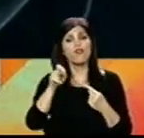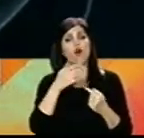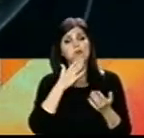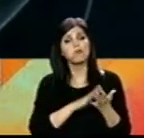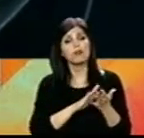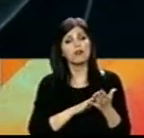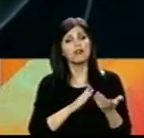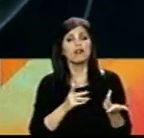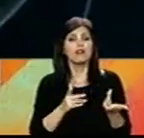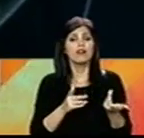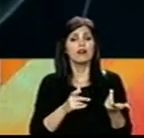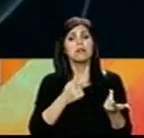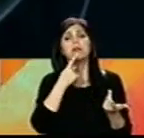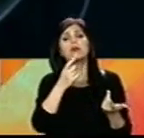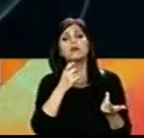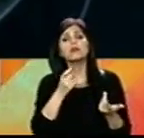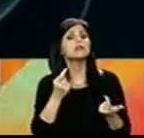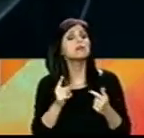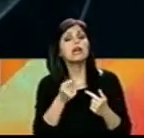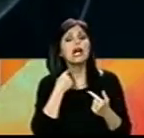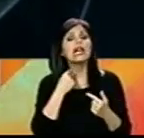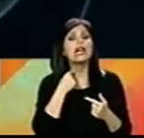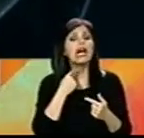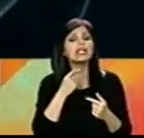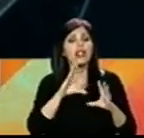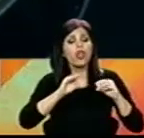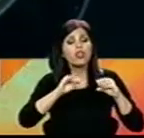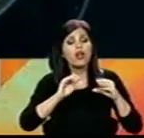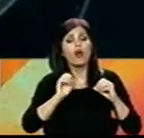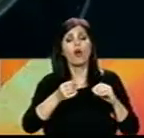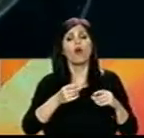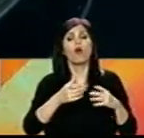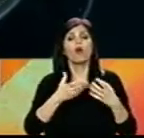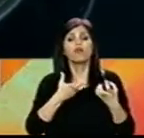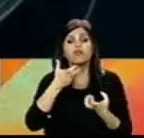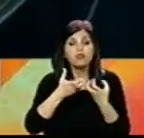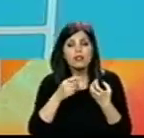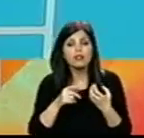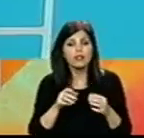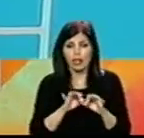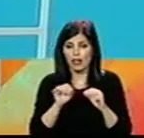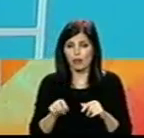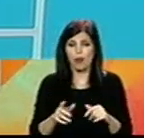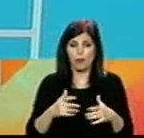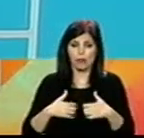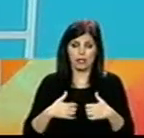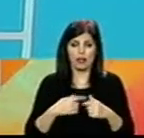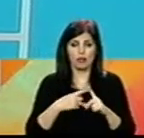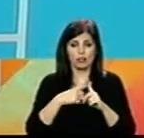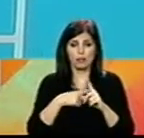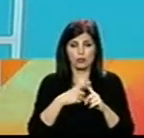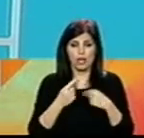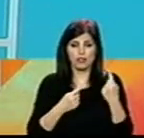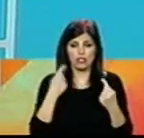da carne, mas do bacalhau ou do peixe não fazem. E até pecamos por excesso normalmente. Exatamente. Do bacalhau, e era isso que ele dizia. Portanto, a questão da temperatura. É, às vezes